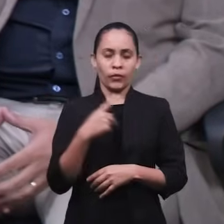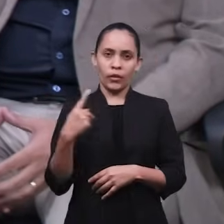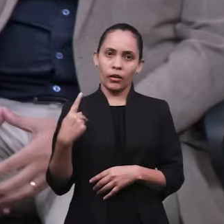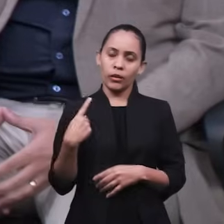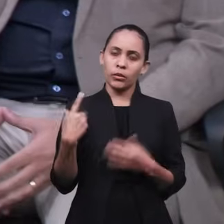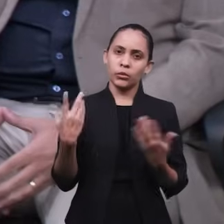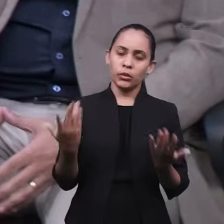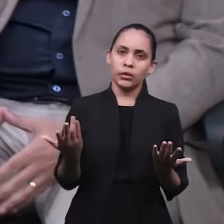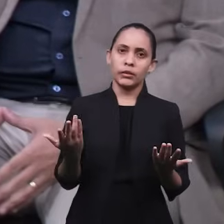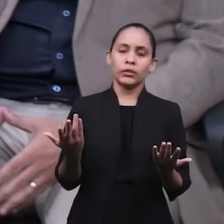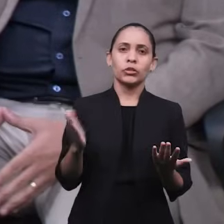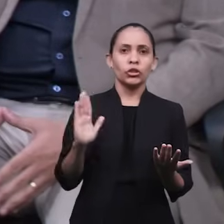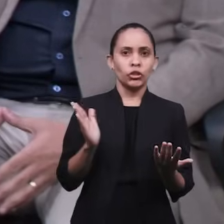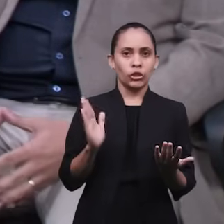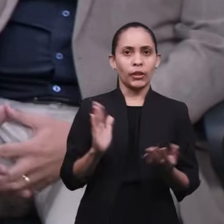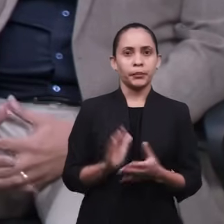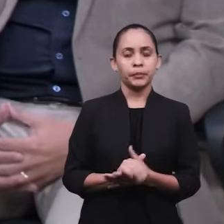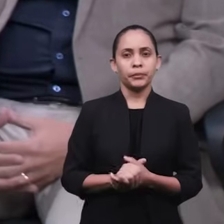assim,